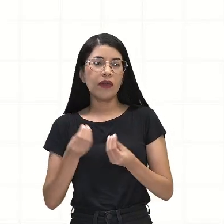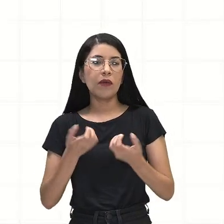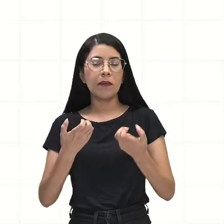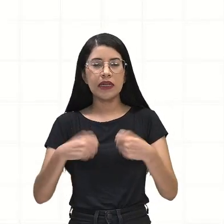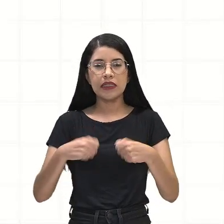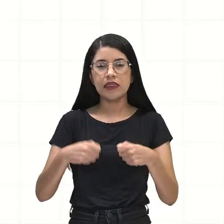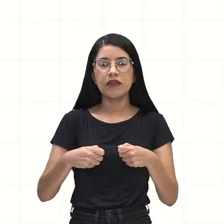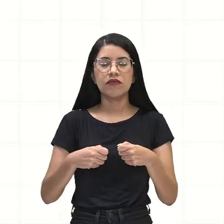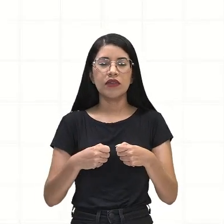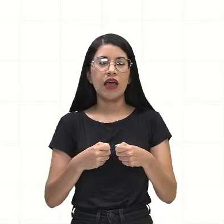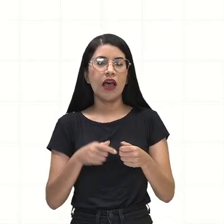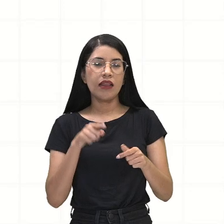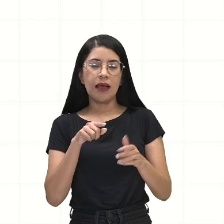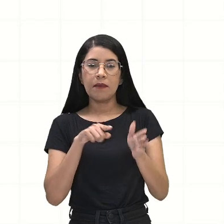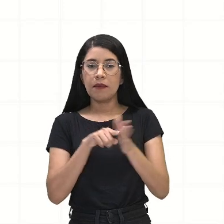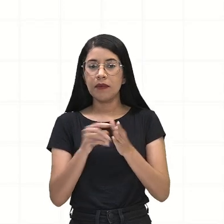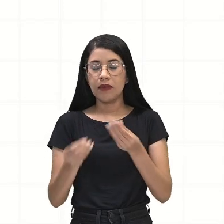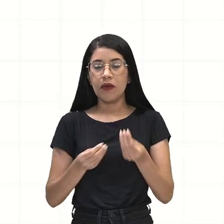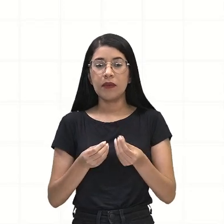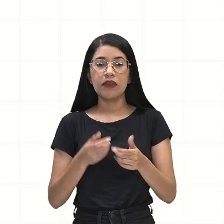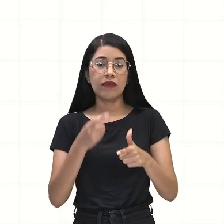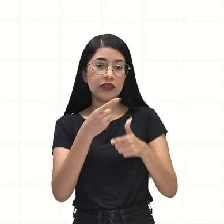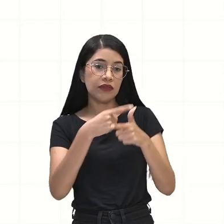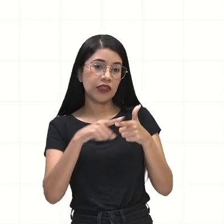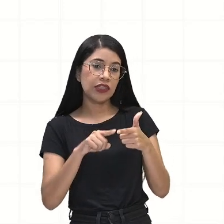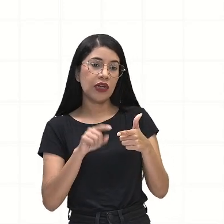você tem. Então, o que eu tenho?